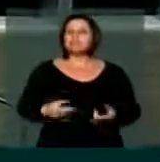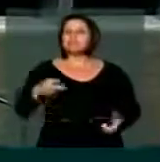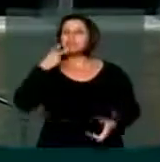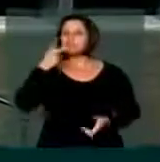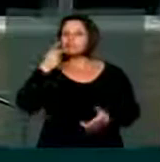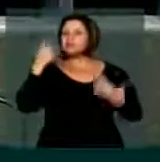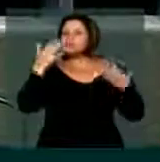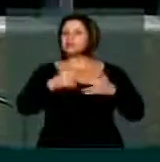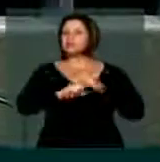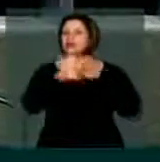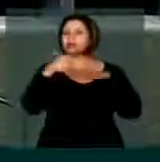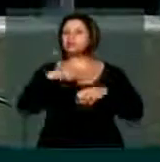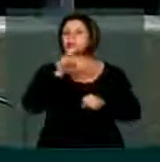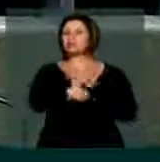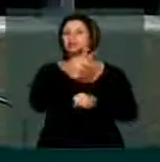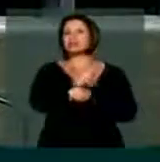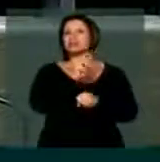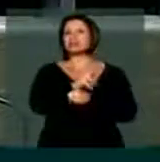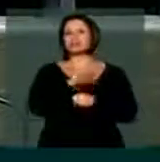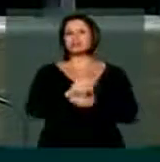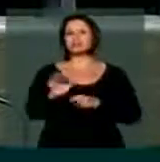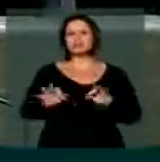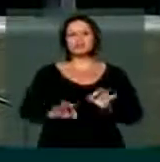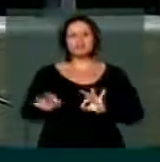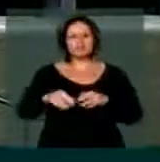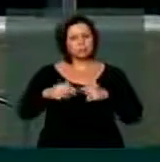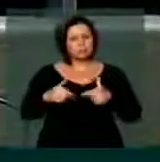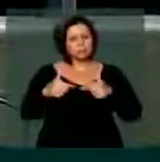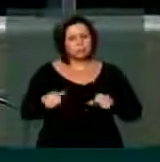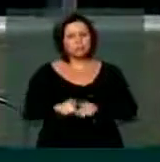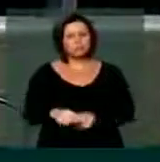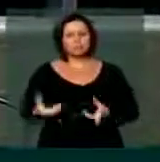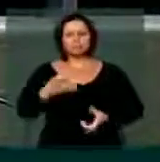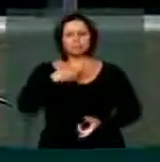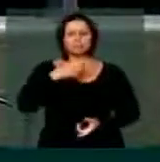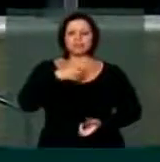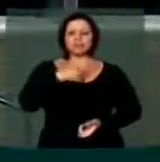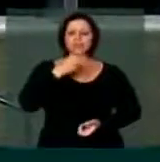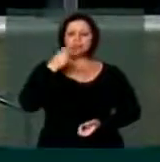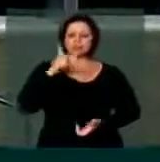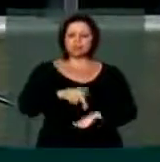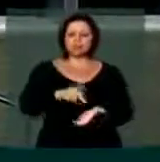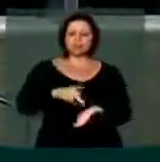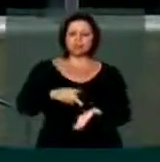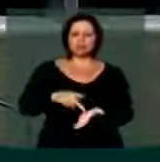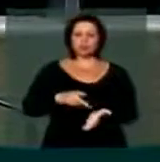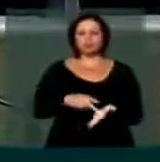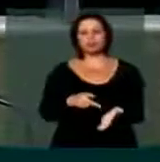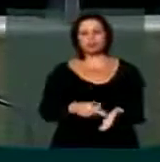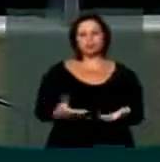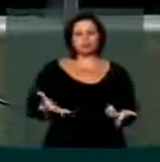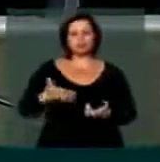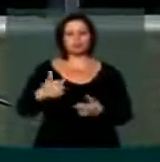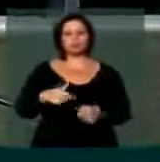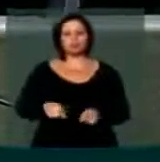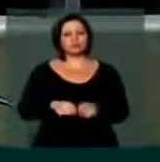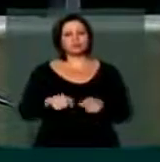falamos claramente, nós defendemos essa plataforma na rua e sentimos, sem dúvida, uma